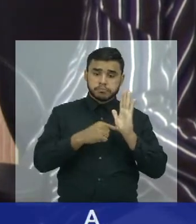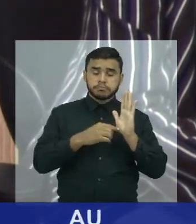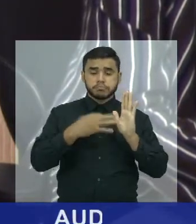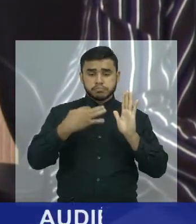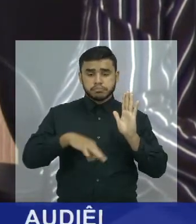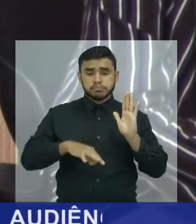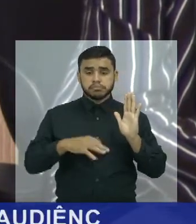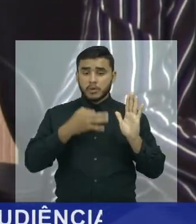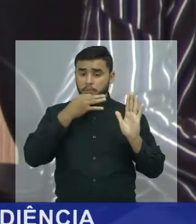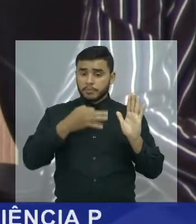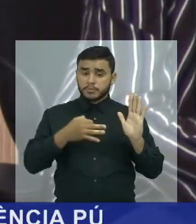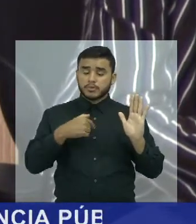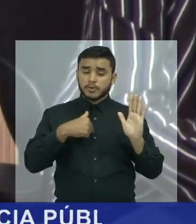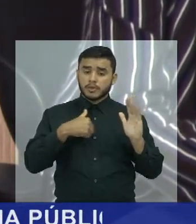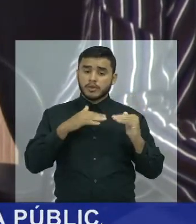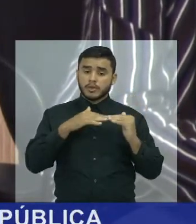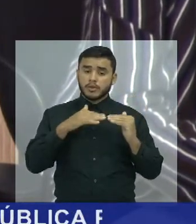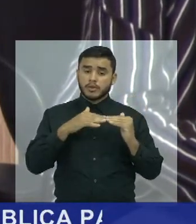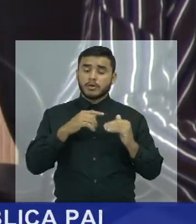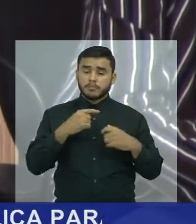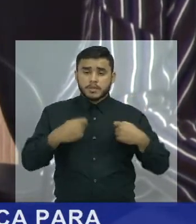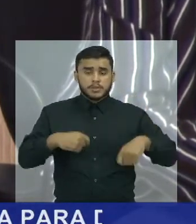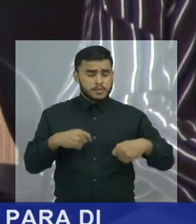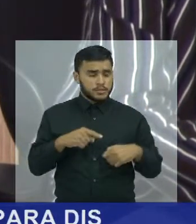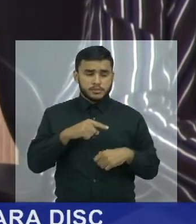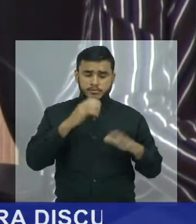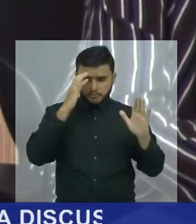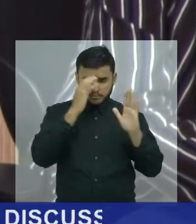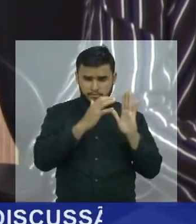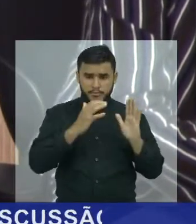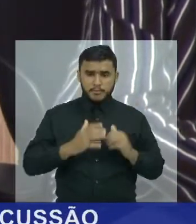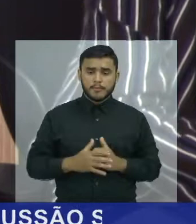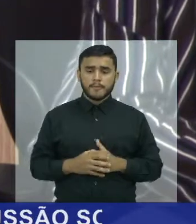equilibrado, as atenuantes e agravantes.